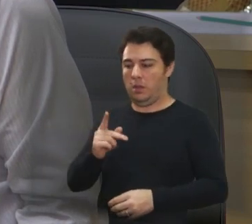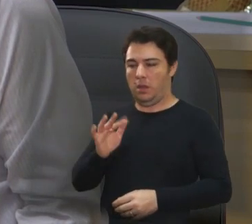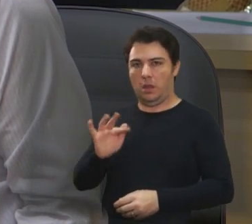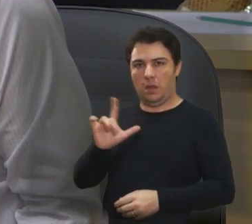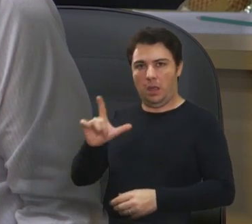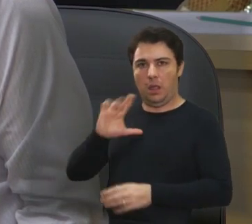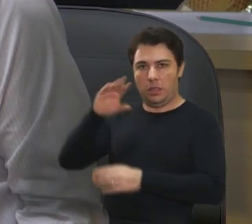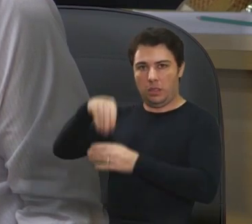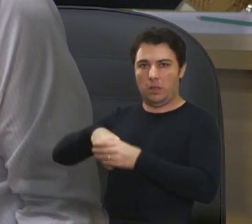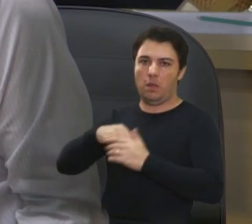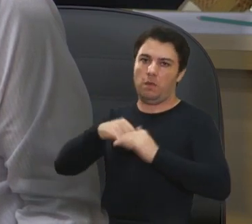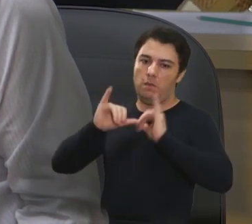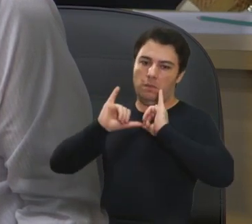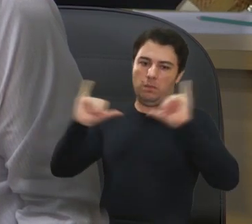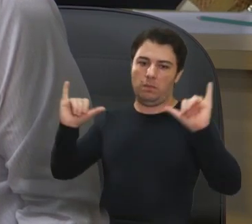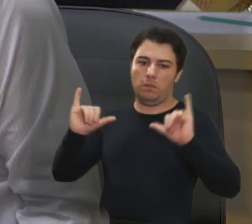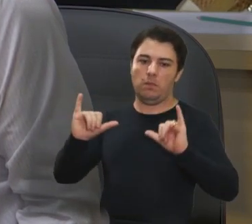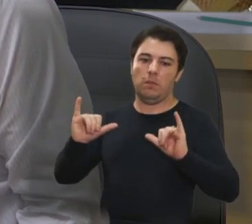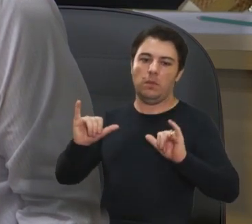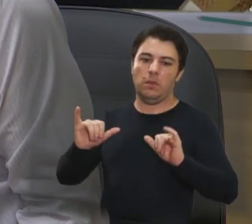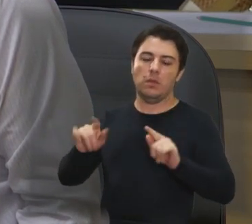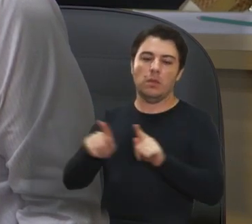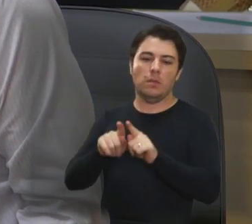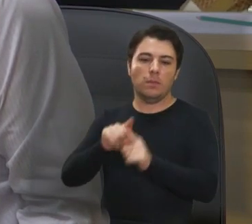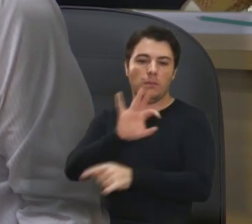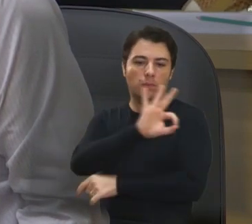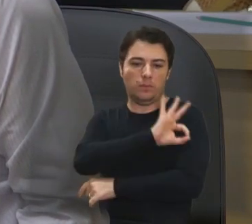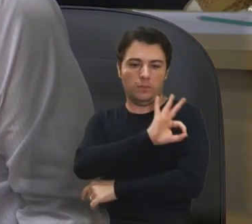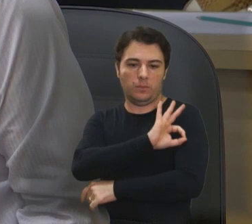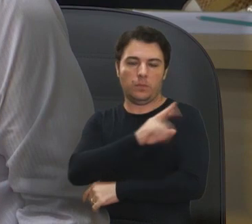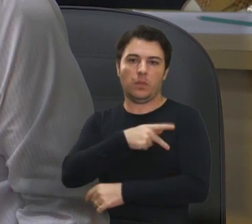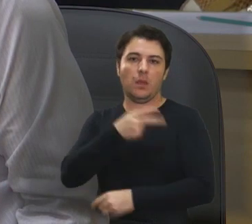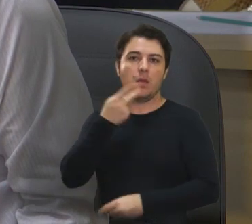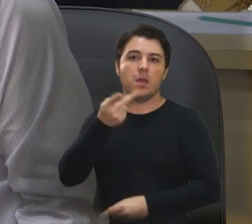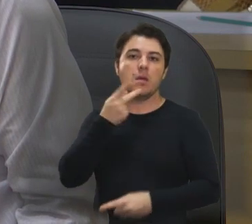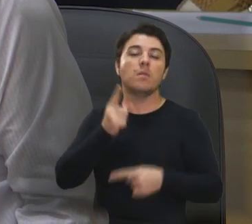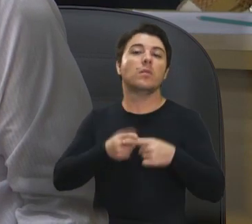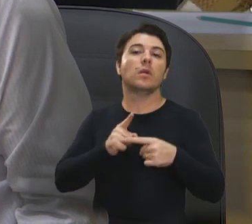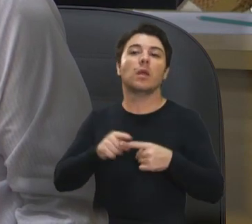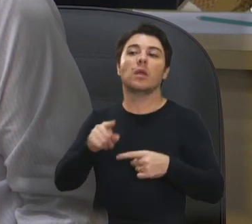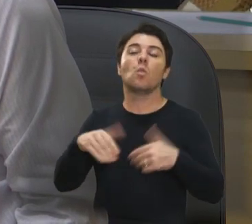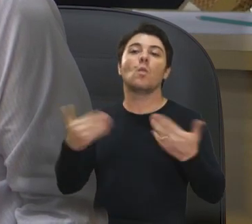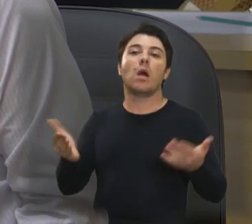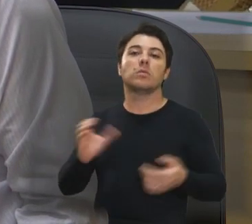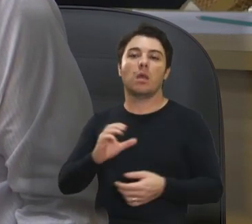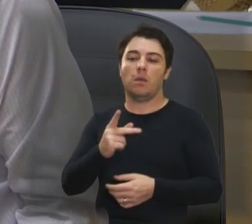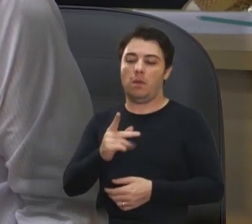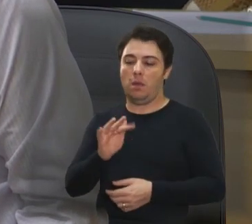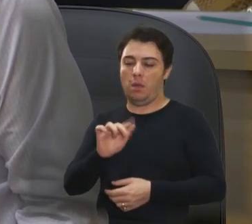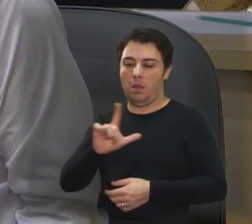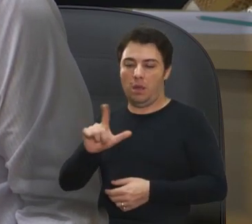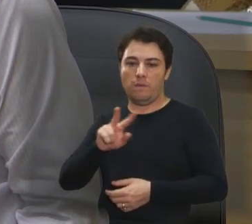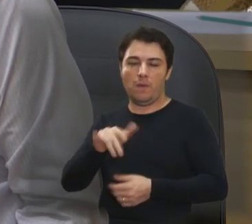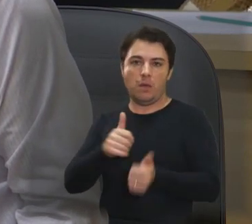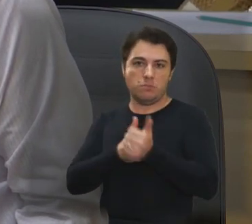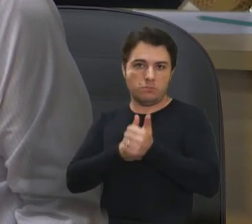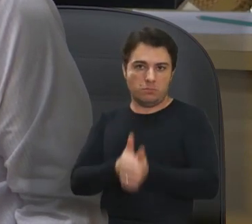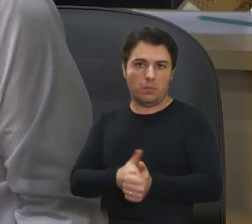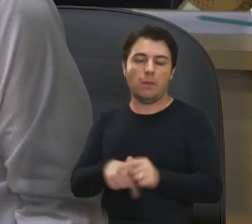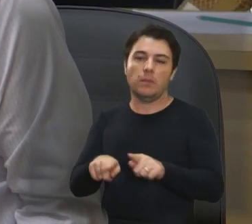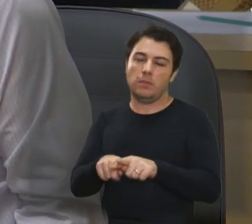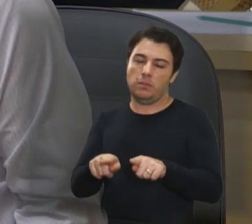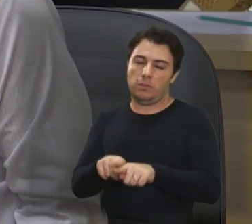posicionar e vocês né todos e a prefeitura veio com o que realmente a linha que você prefere vai seguir e que você